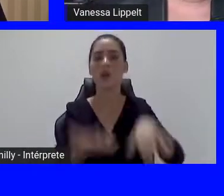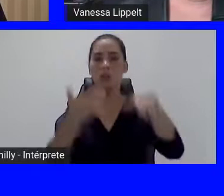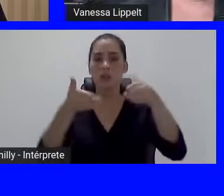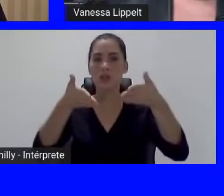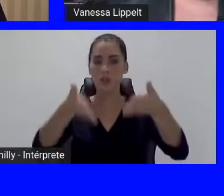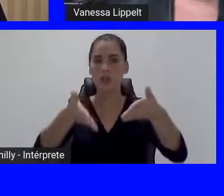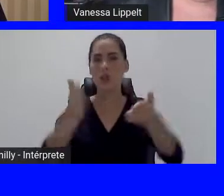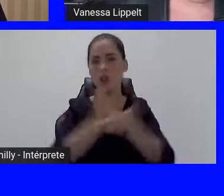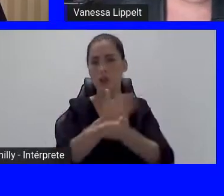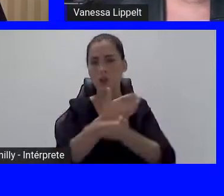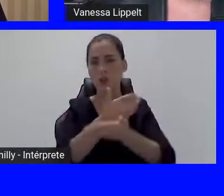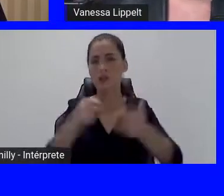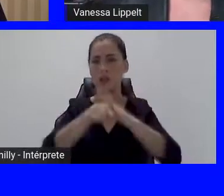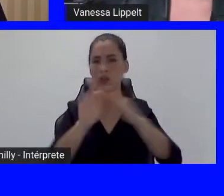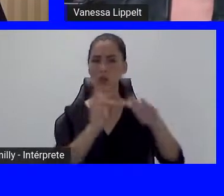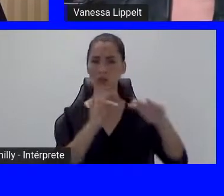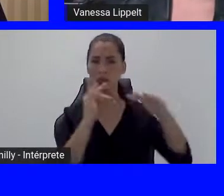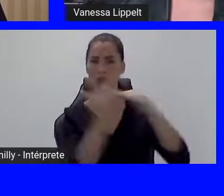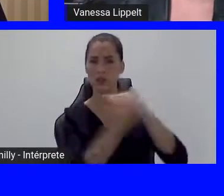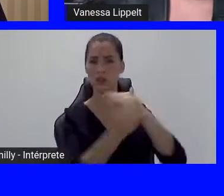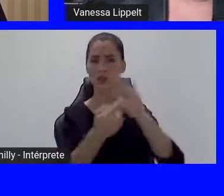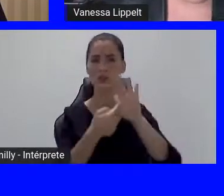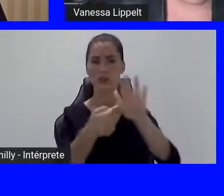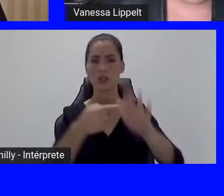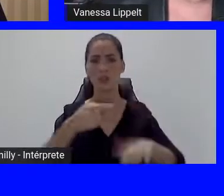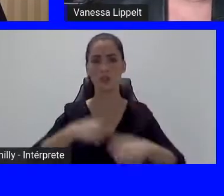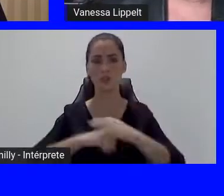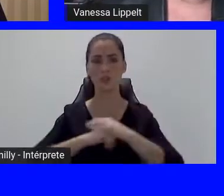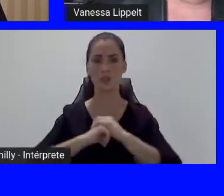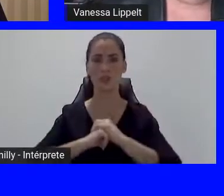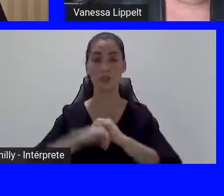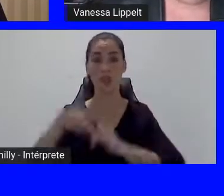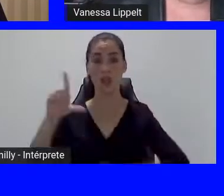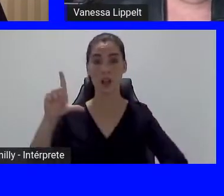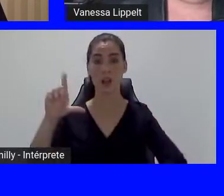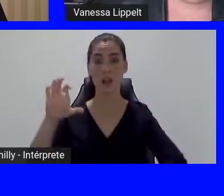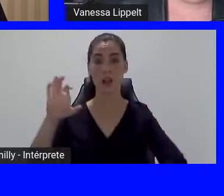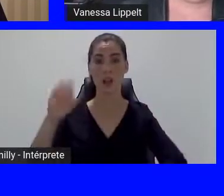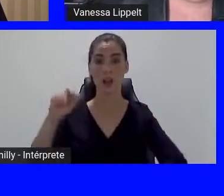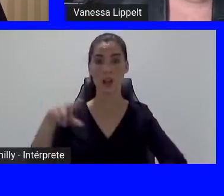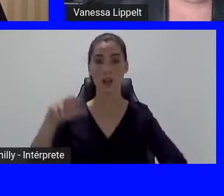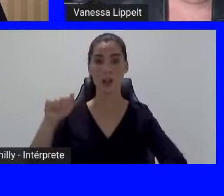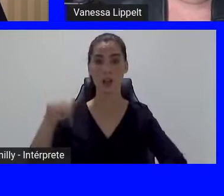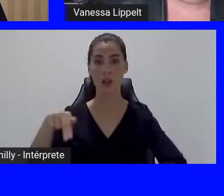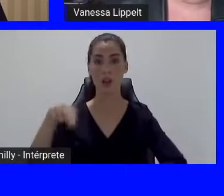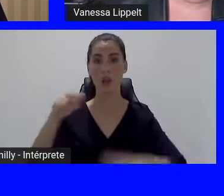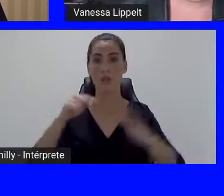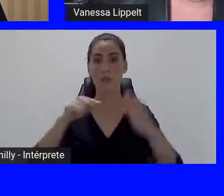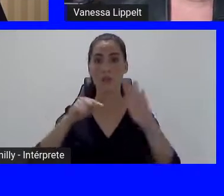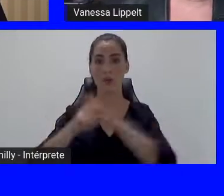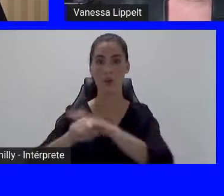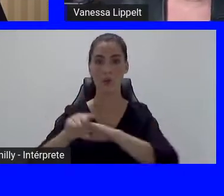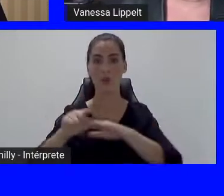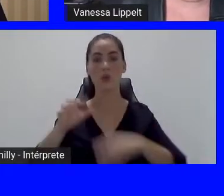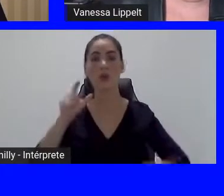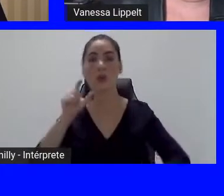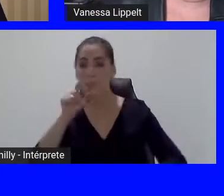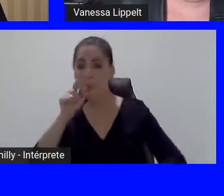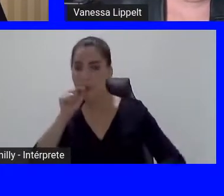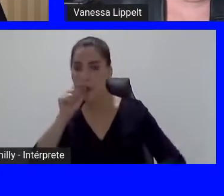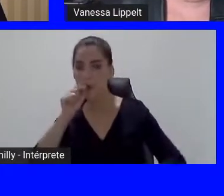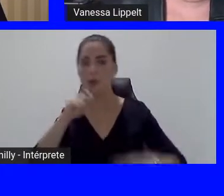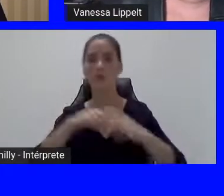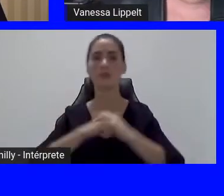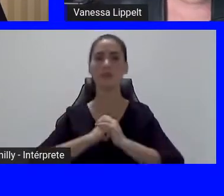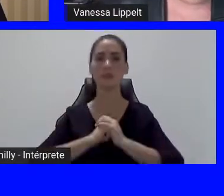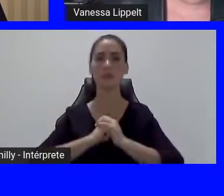pelas redes sociais e eu vou repassar à senhora. O Leonan Martins, ele pergunta o seguinte via Twitter. Qual o